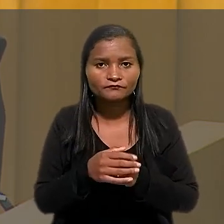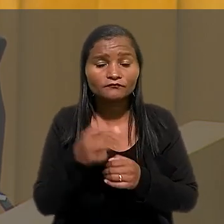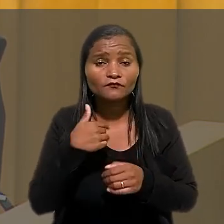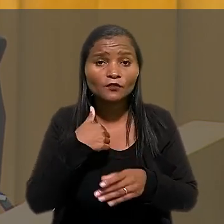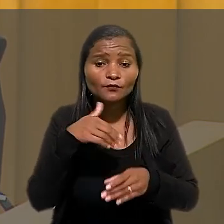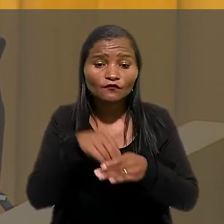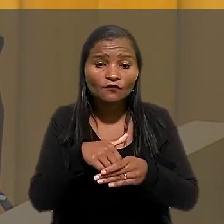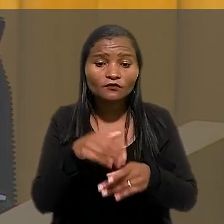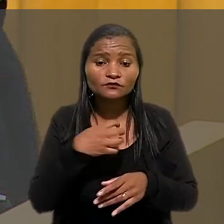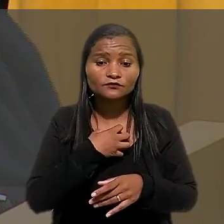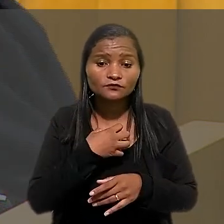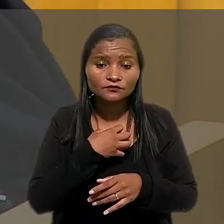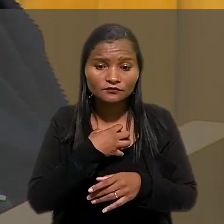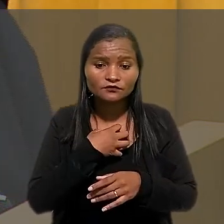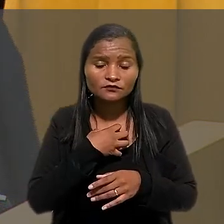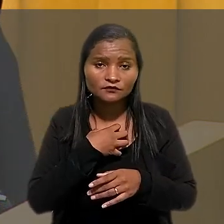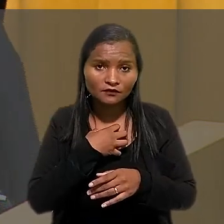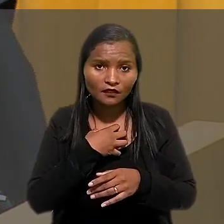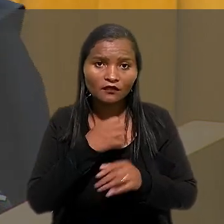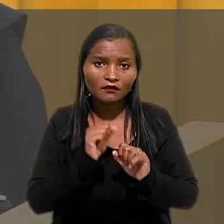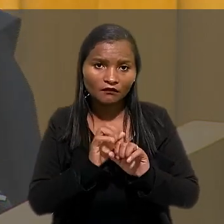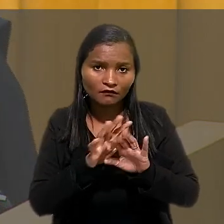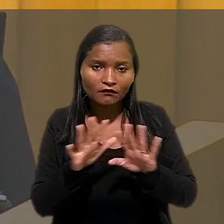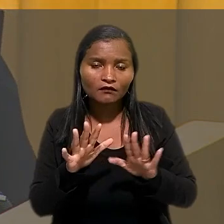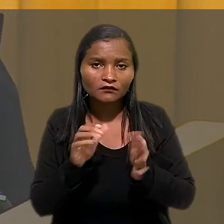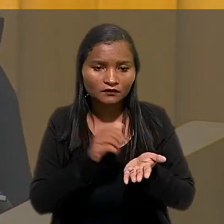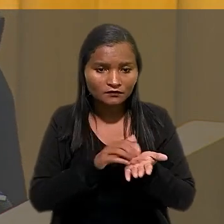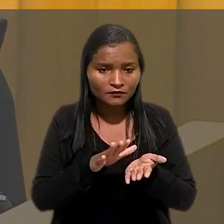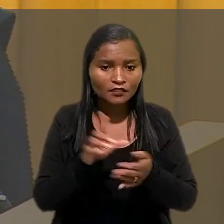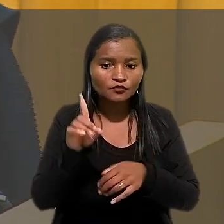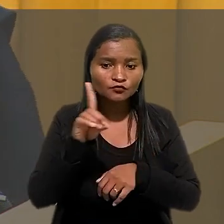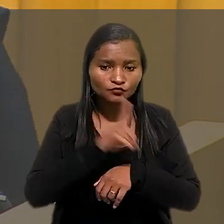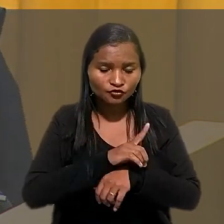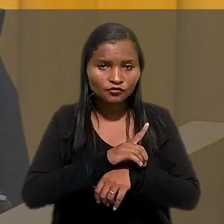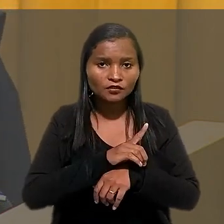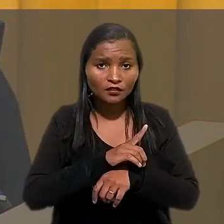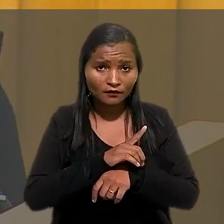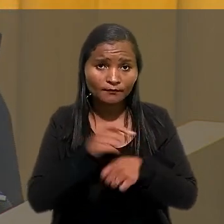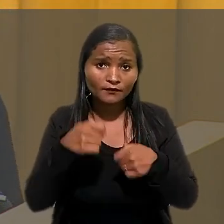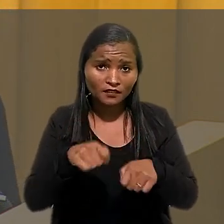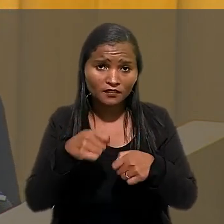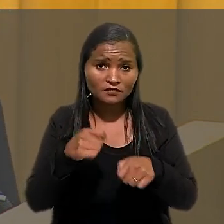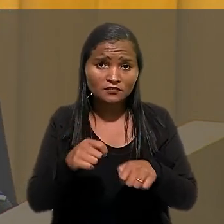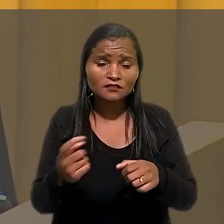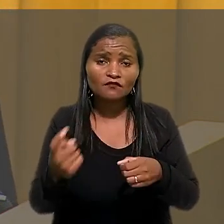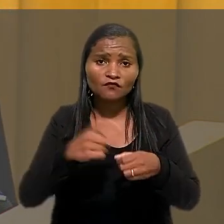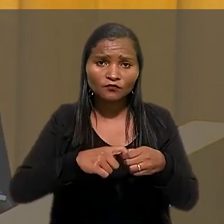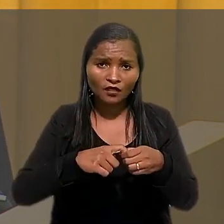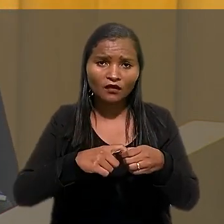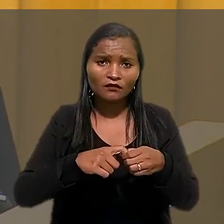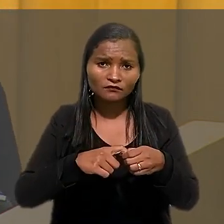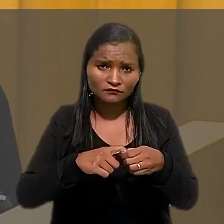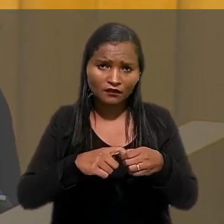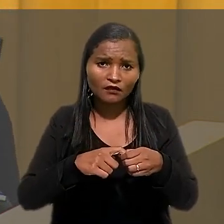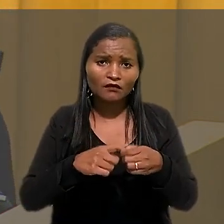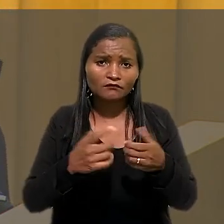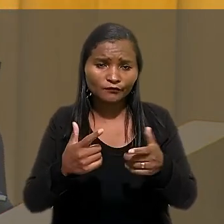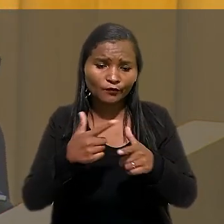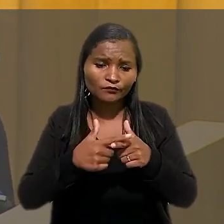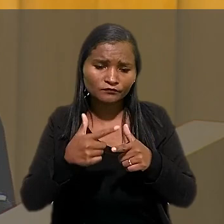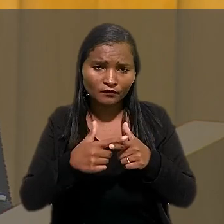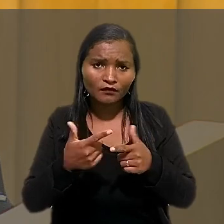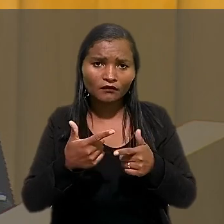foi no sentido de declarar a nulidade da dispensa, ocorrida na data mencionada, condenar a reintegração com as consequências